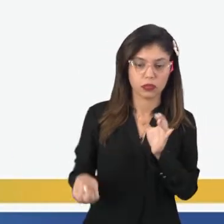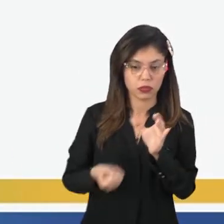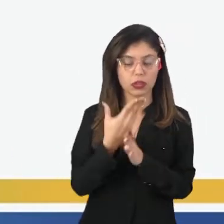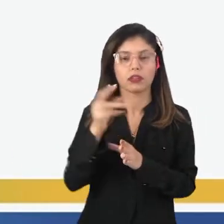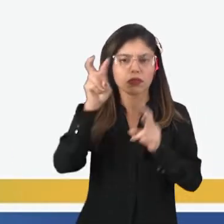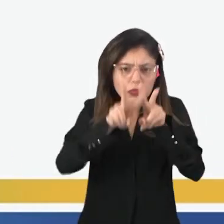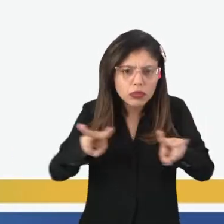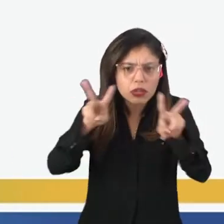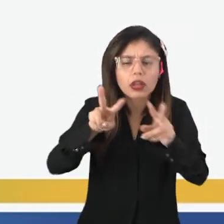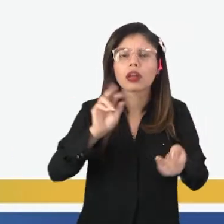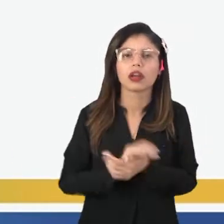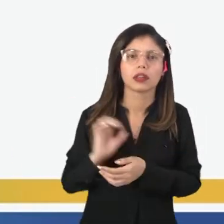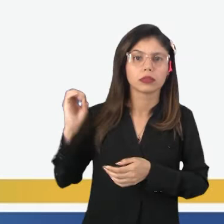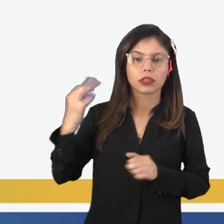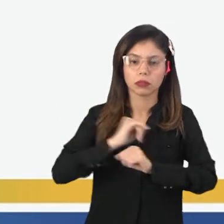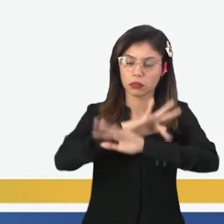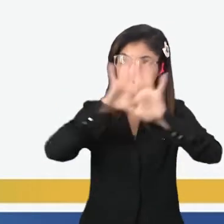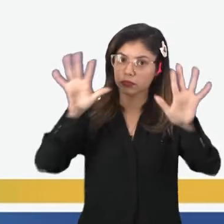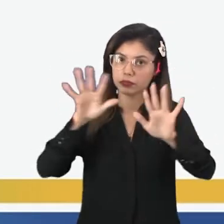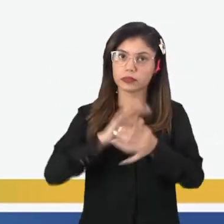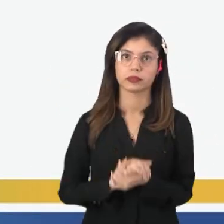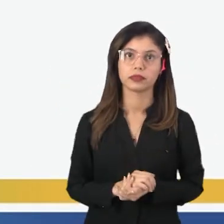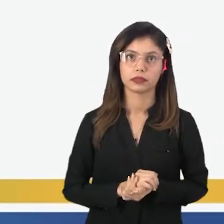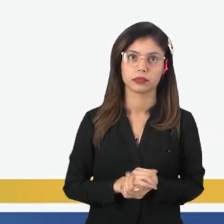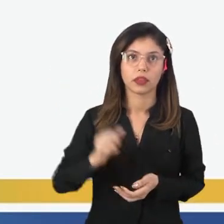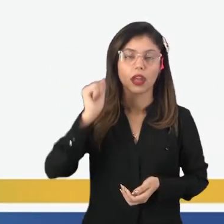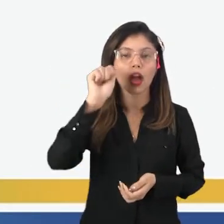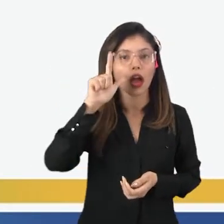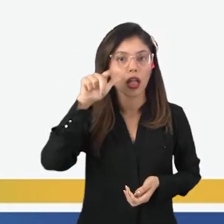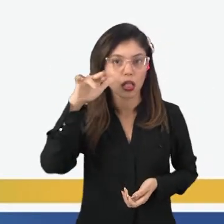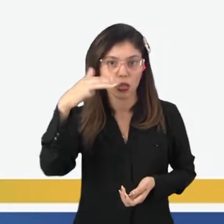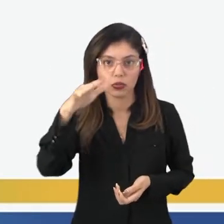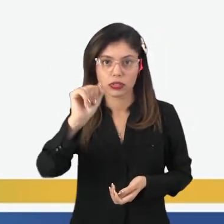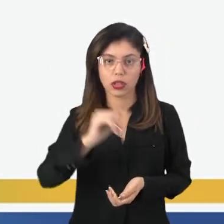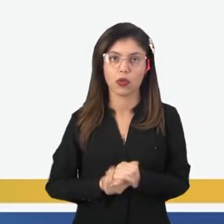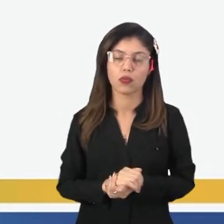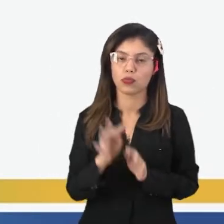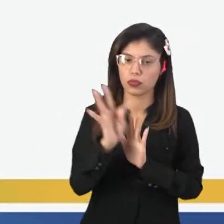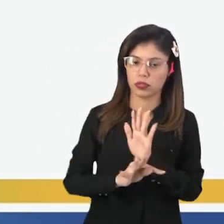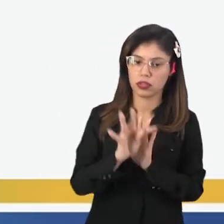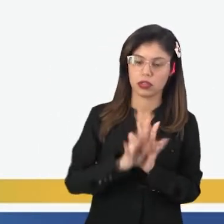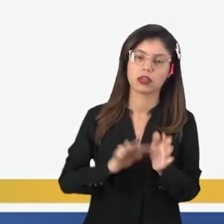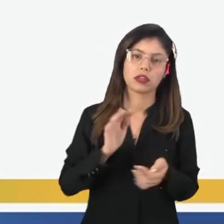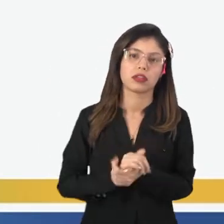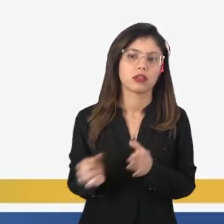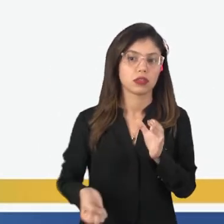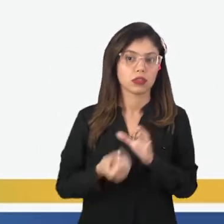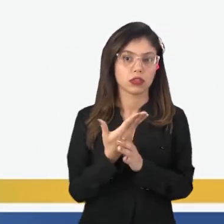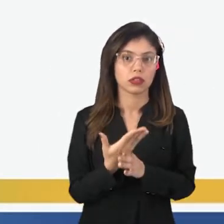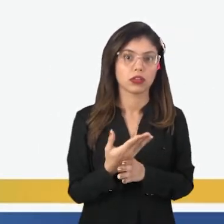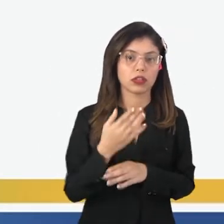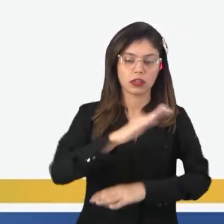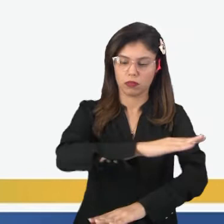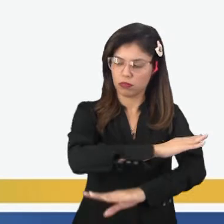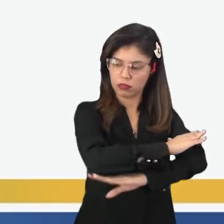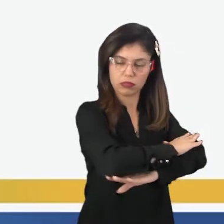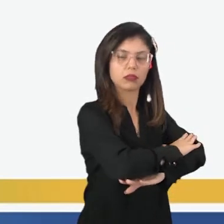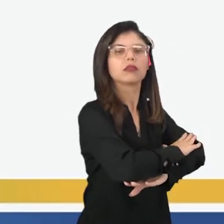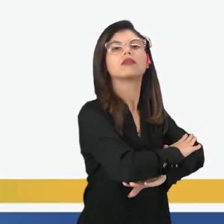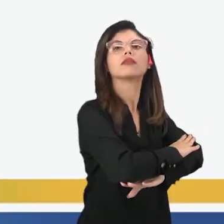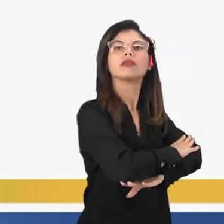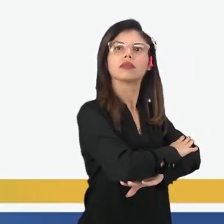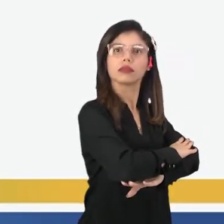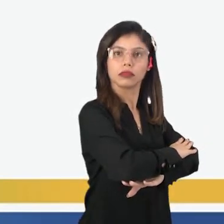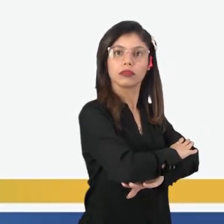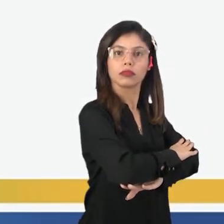permitindo visualizar de maneira clara a alusão ao texto, como é o caso da recriação da Mona Lisa, vista